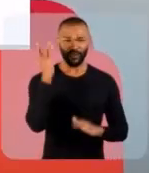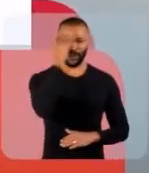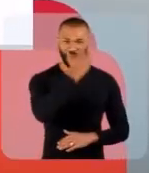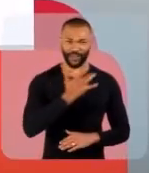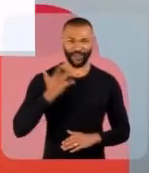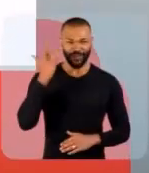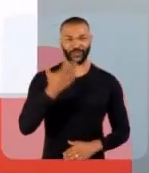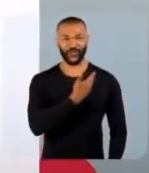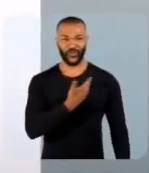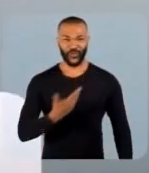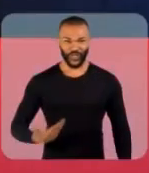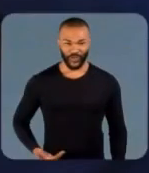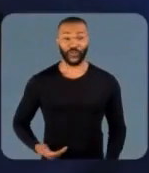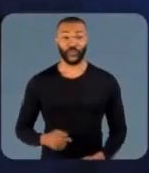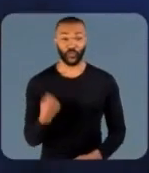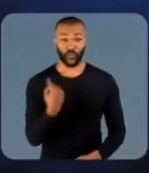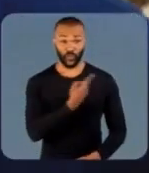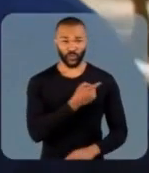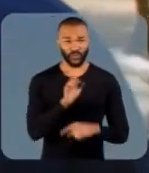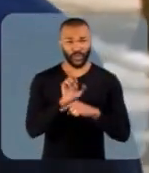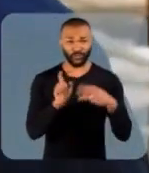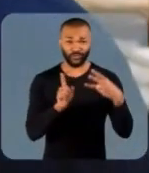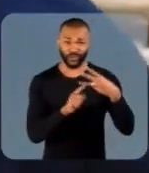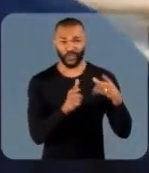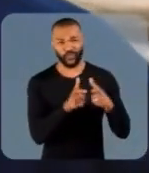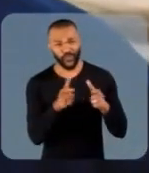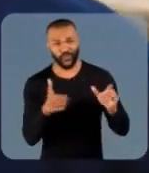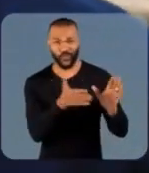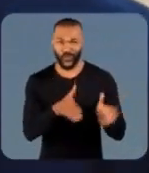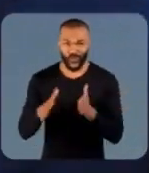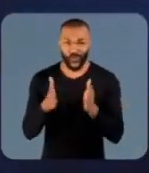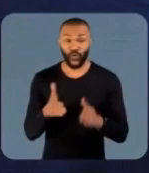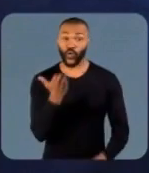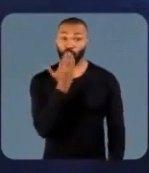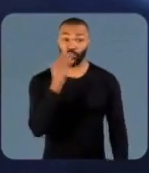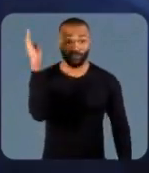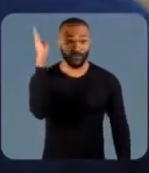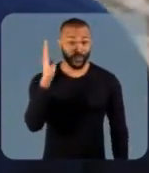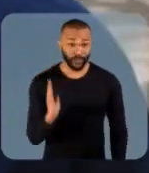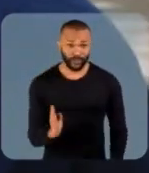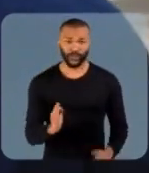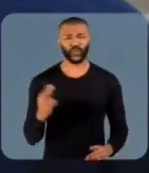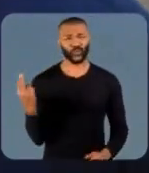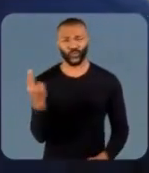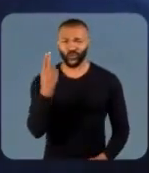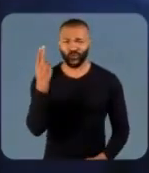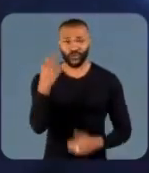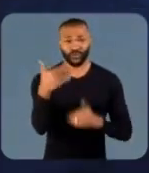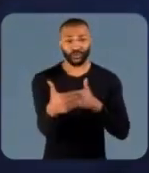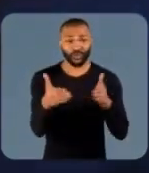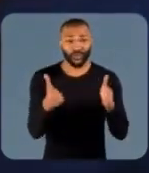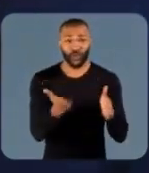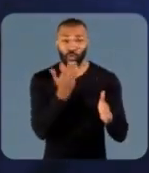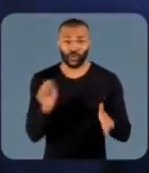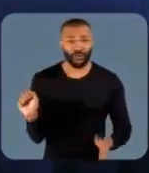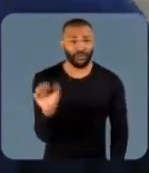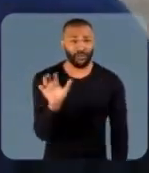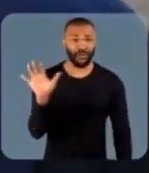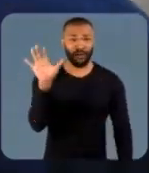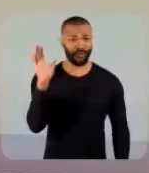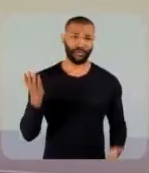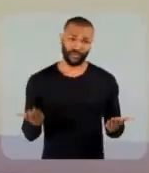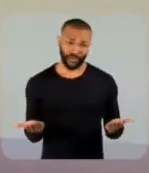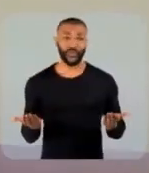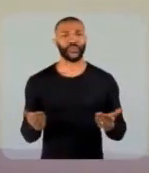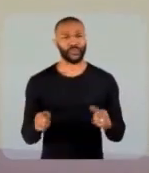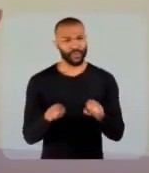proposta do Haddad governador. O nosso estado é o terceiro maior produtor de alimentos do Brasil e não pode continuar com a cesta básica mais cara